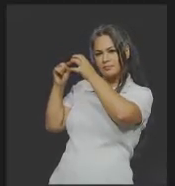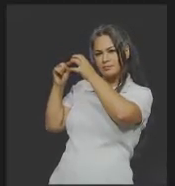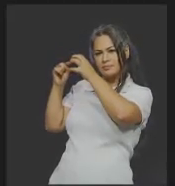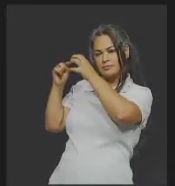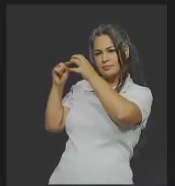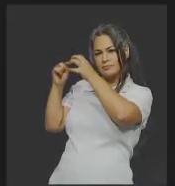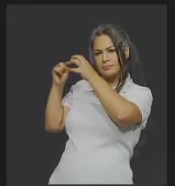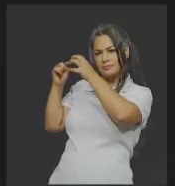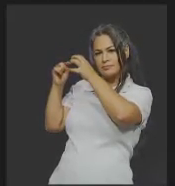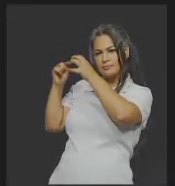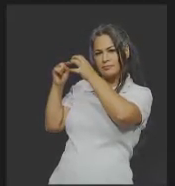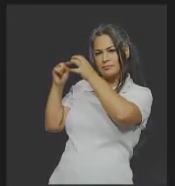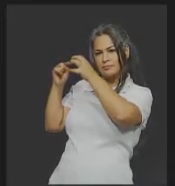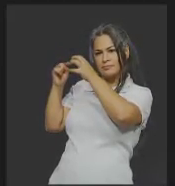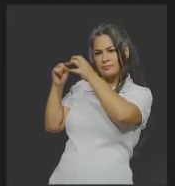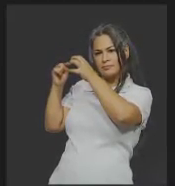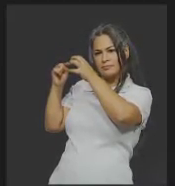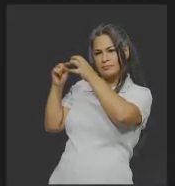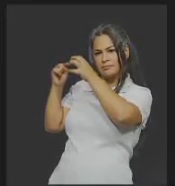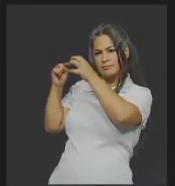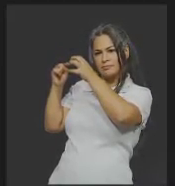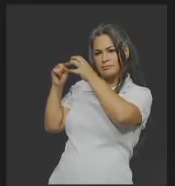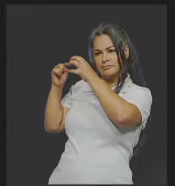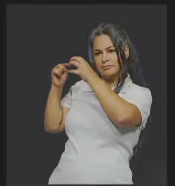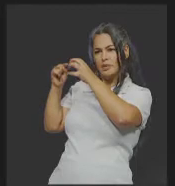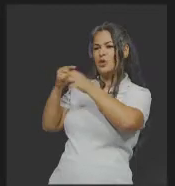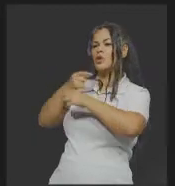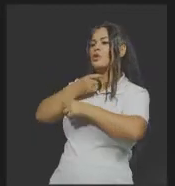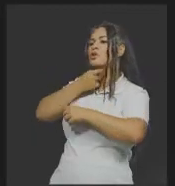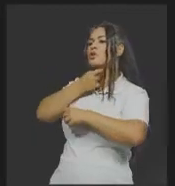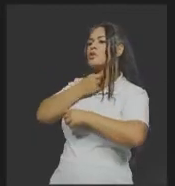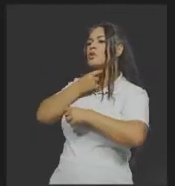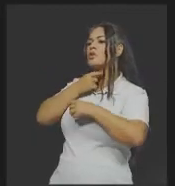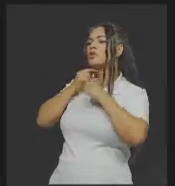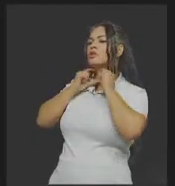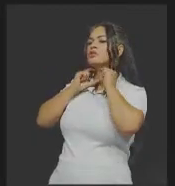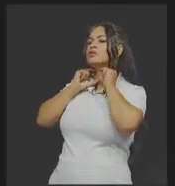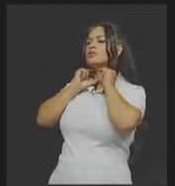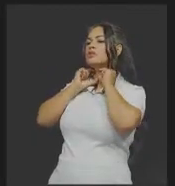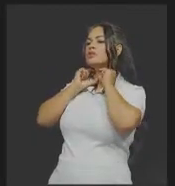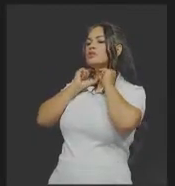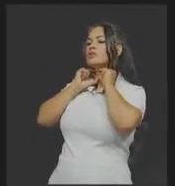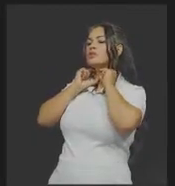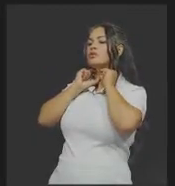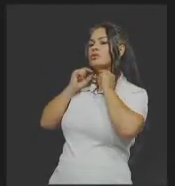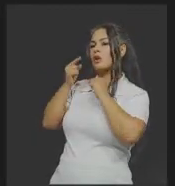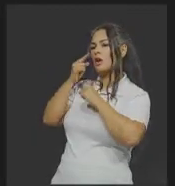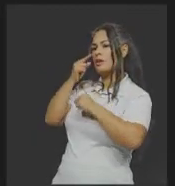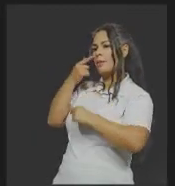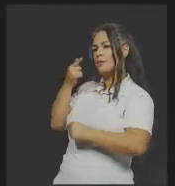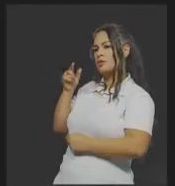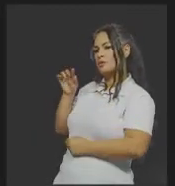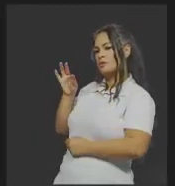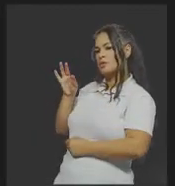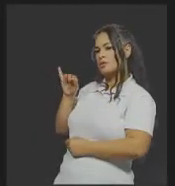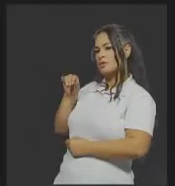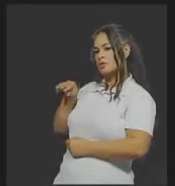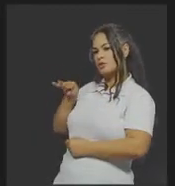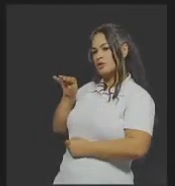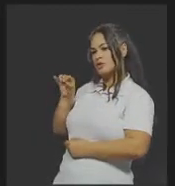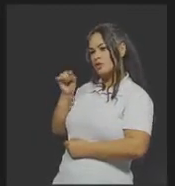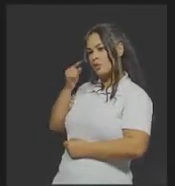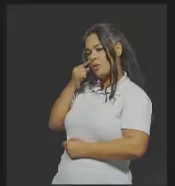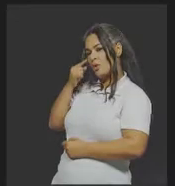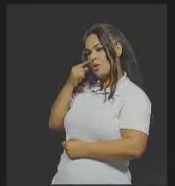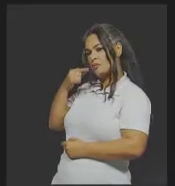na região do nosso pescoço aí, um pouco abaixo, a tireoide, logo abaixo o timo eu gostaria de destacar